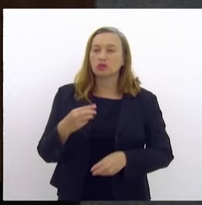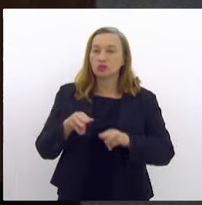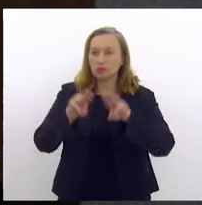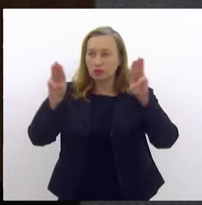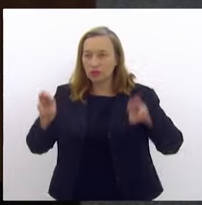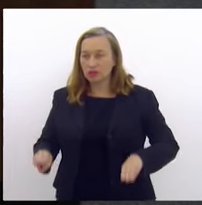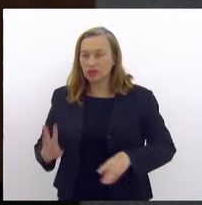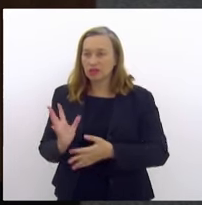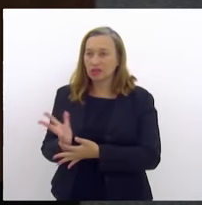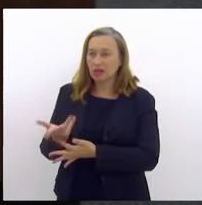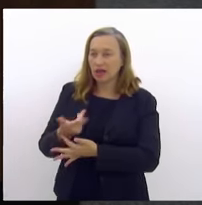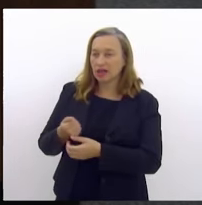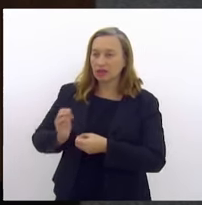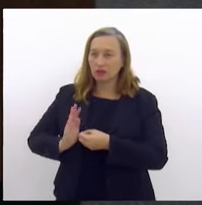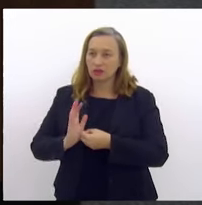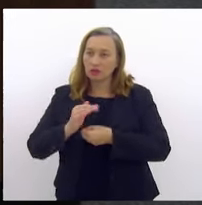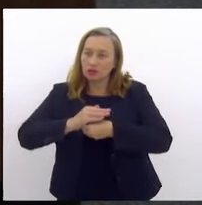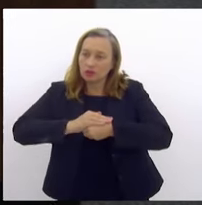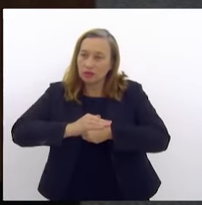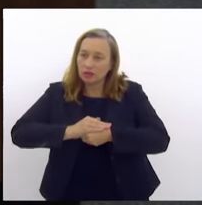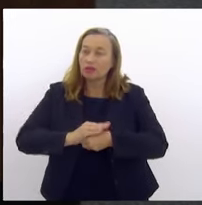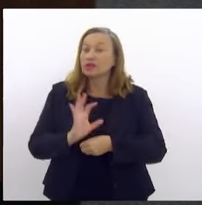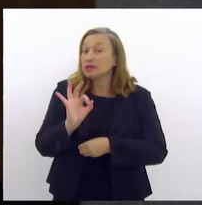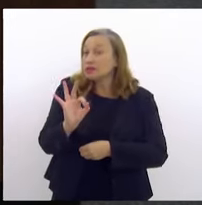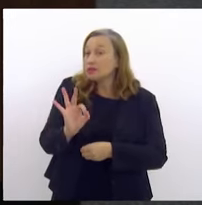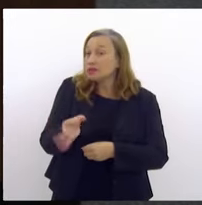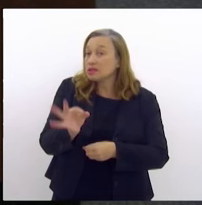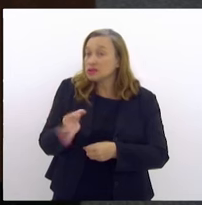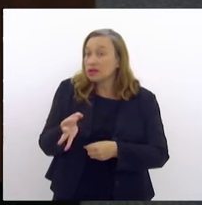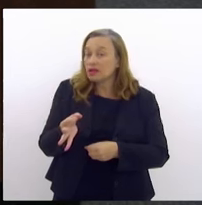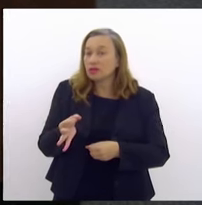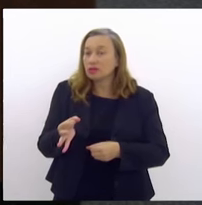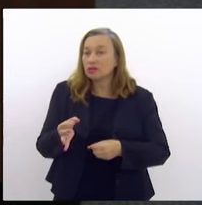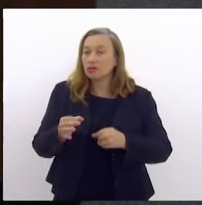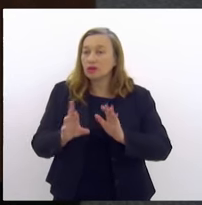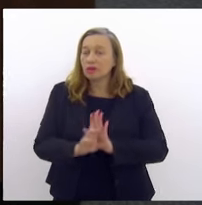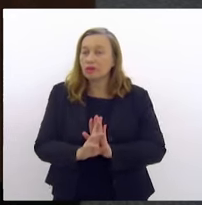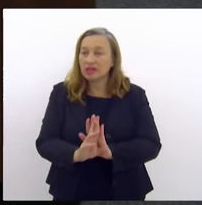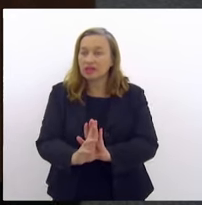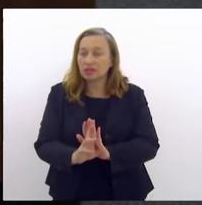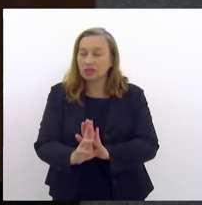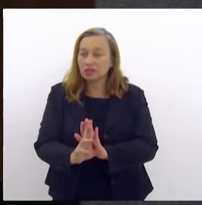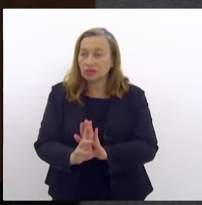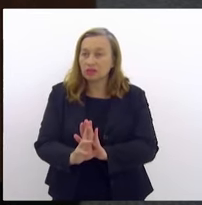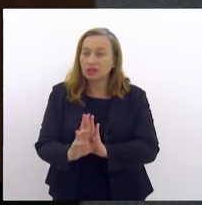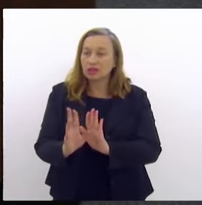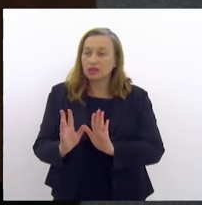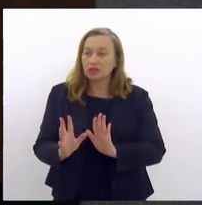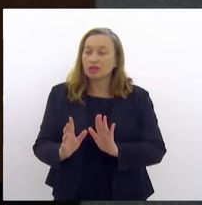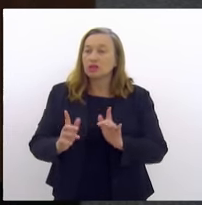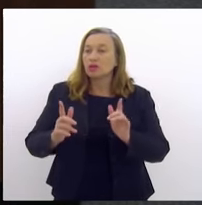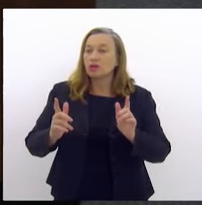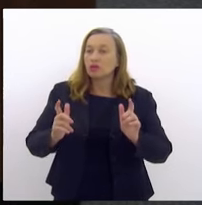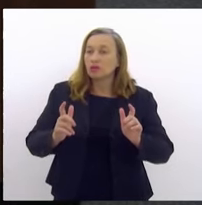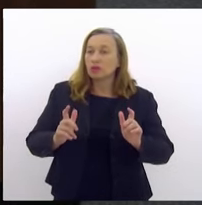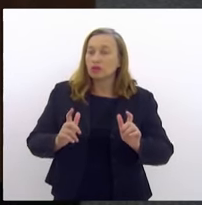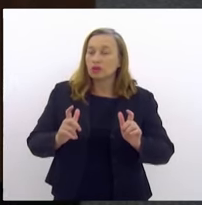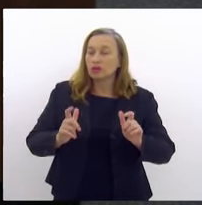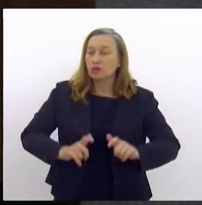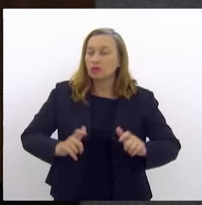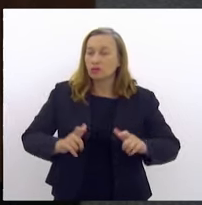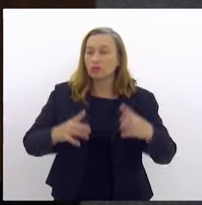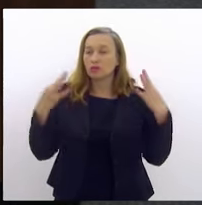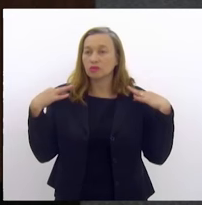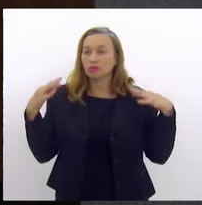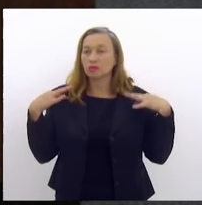Arte Contemporânea, ele é, de fato, um cartão postal, um lugar onde turistas vão para visitar